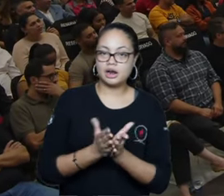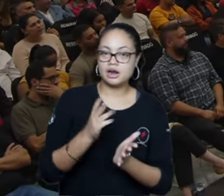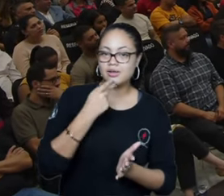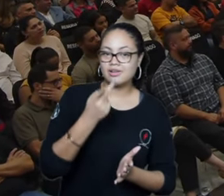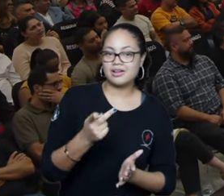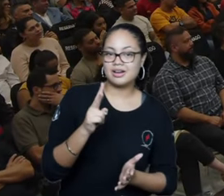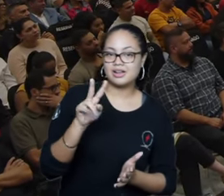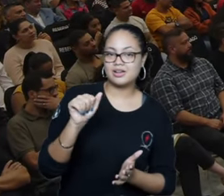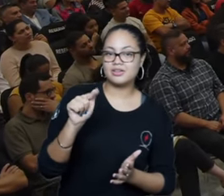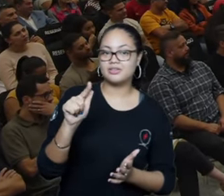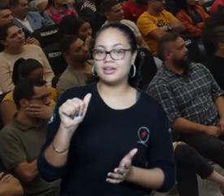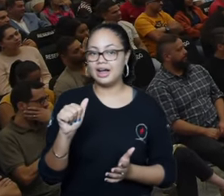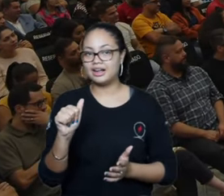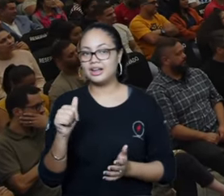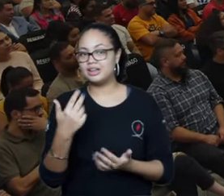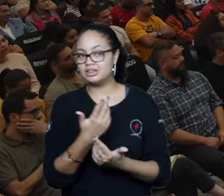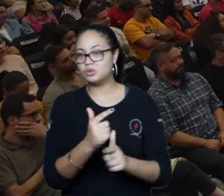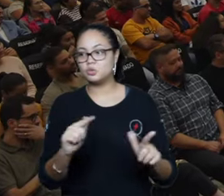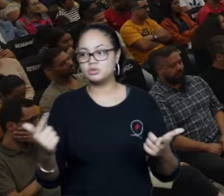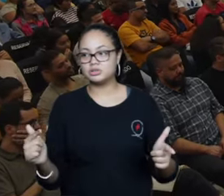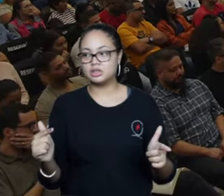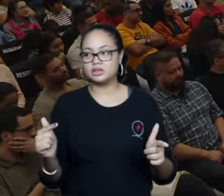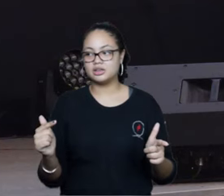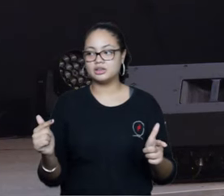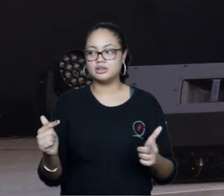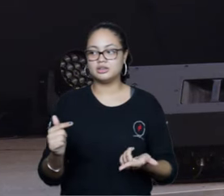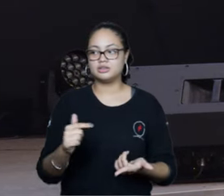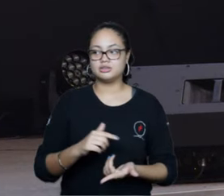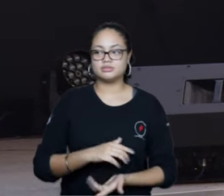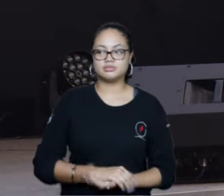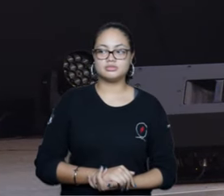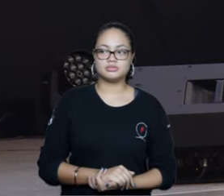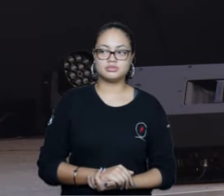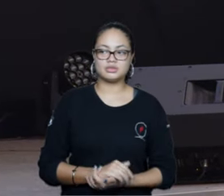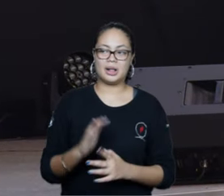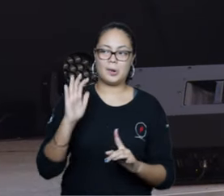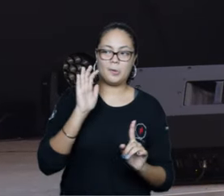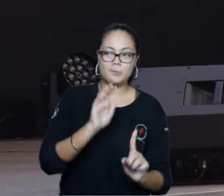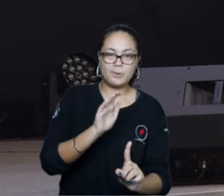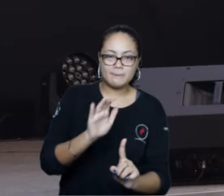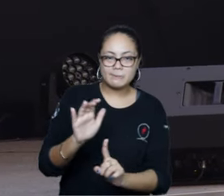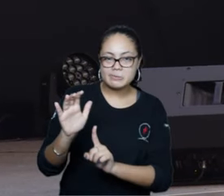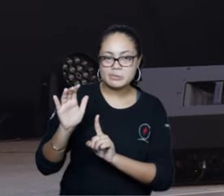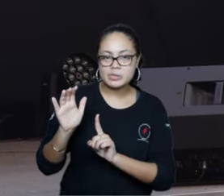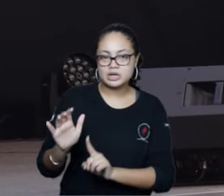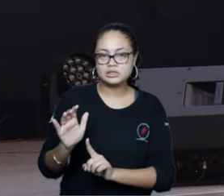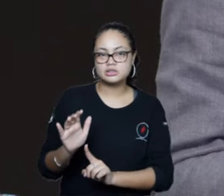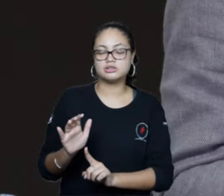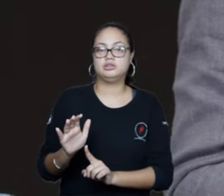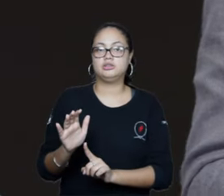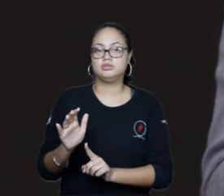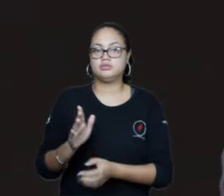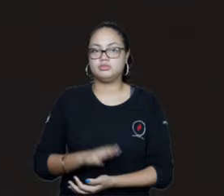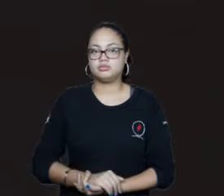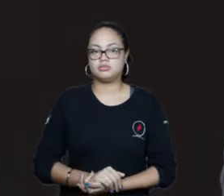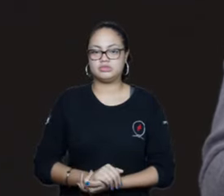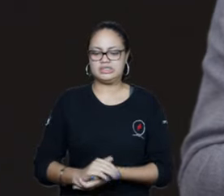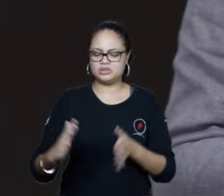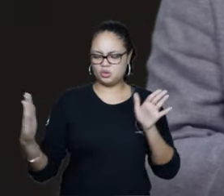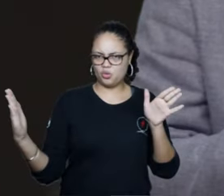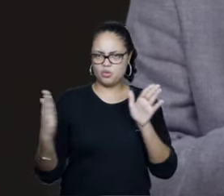não tem mais vaga para mim nessa terra a pressão O